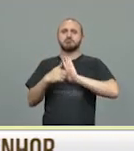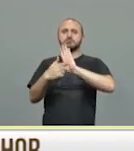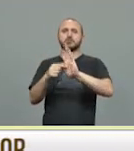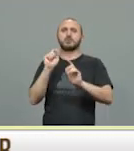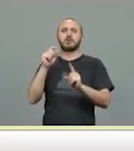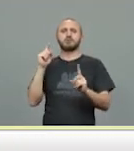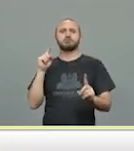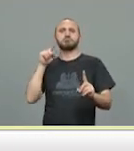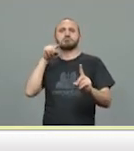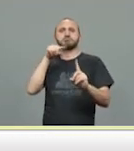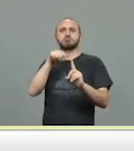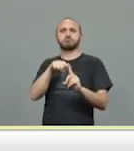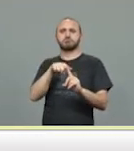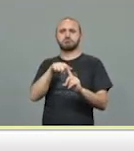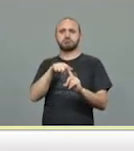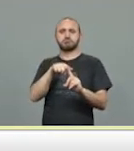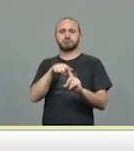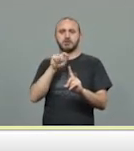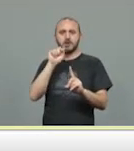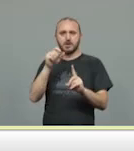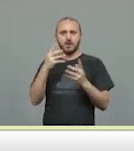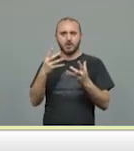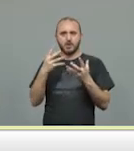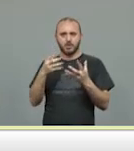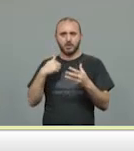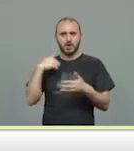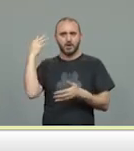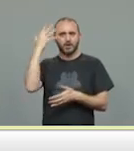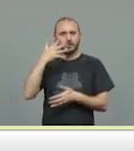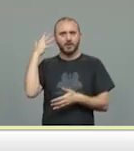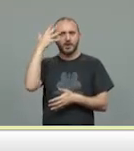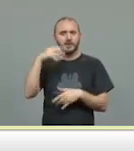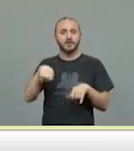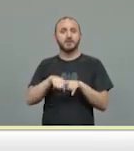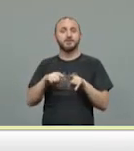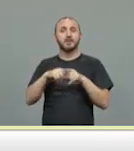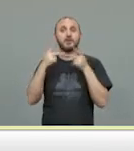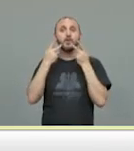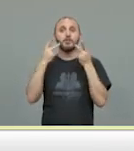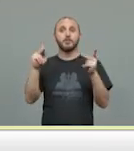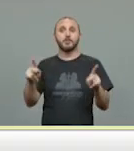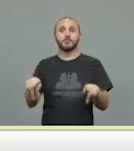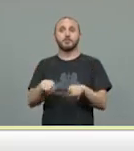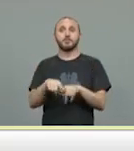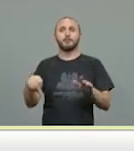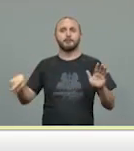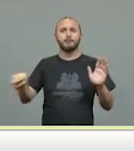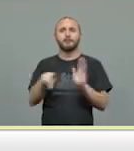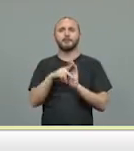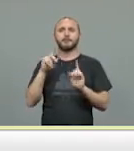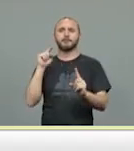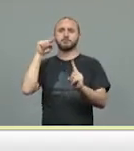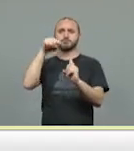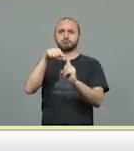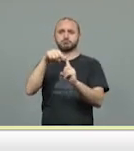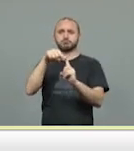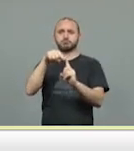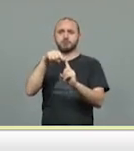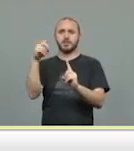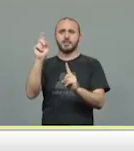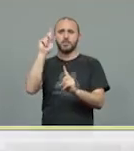propositiva. Eu quero que o meu sermão, e a palavra de Deus hoje, ela é propositiva, ela não